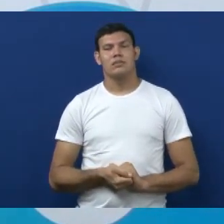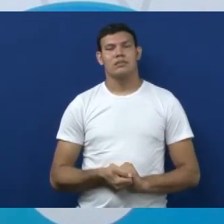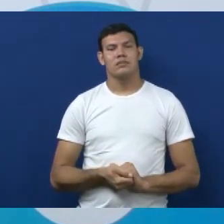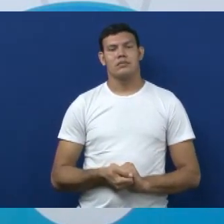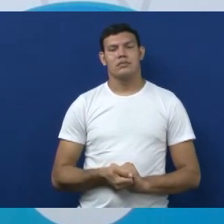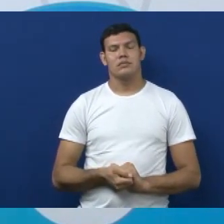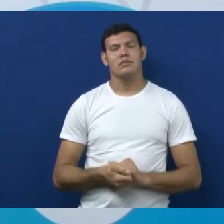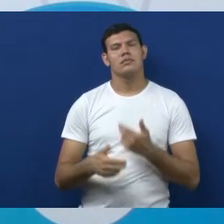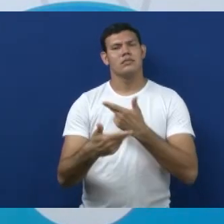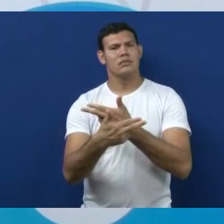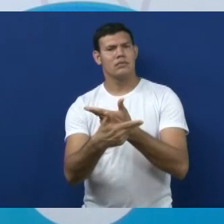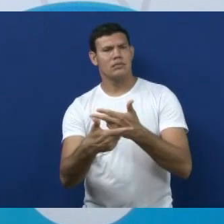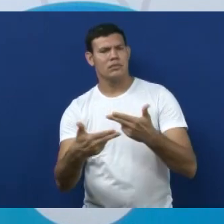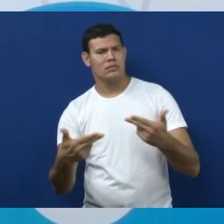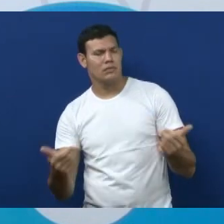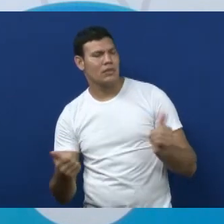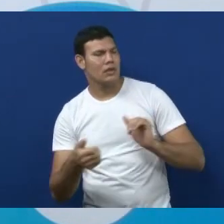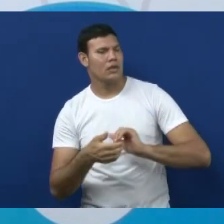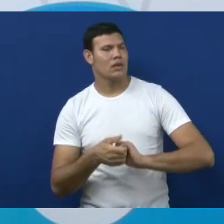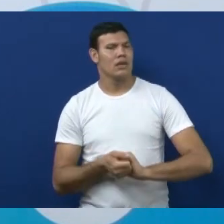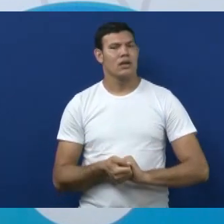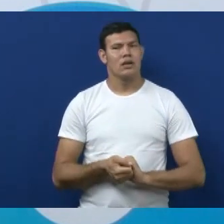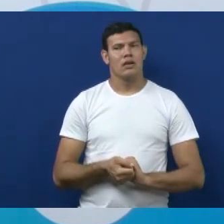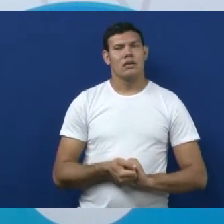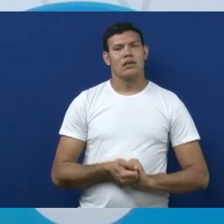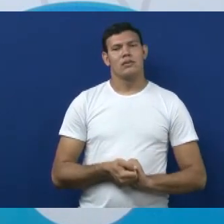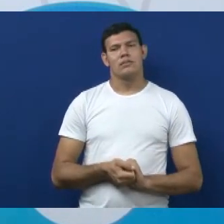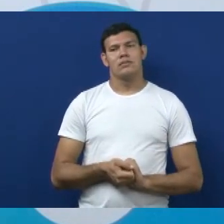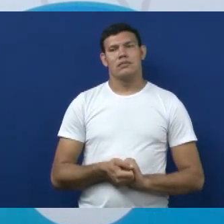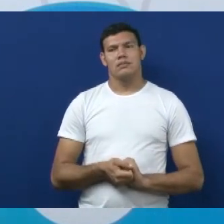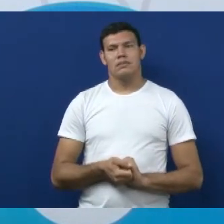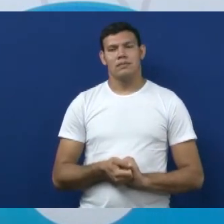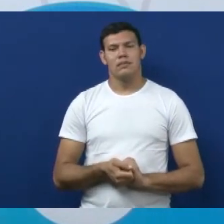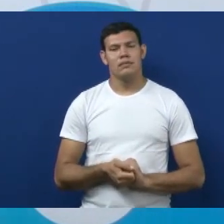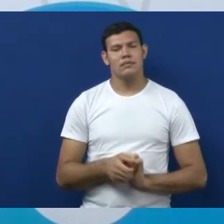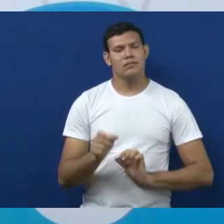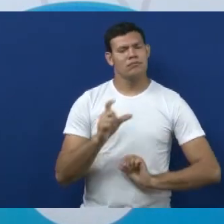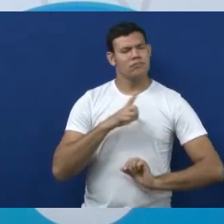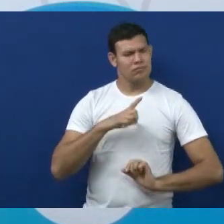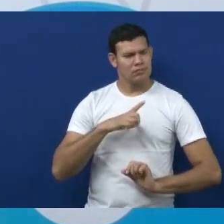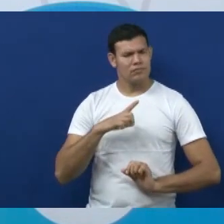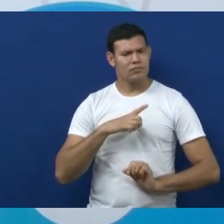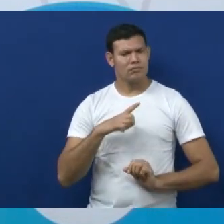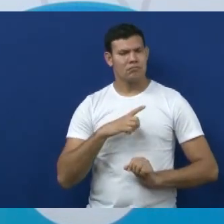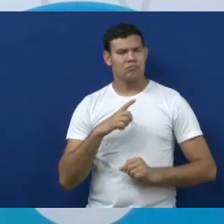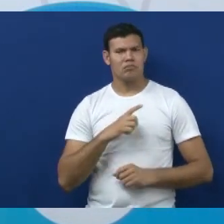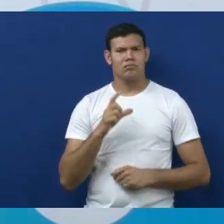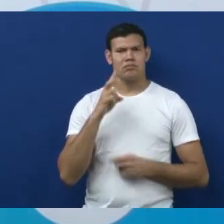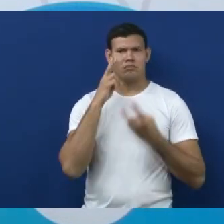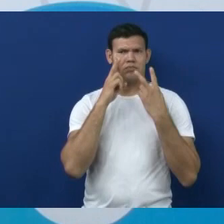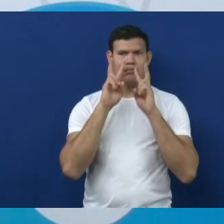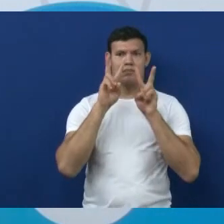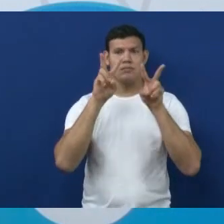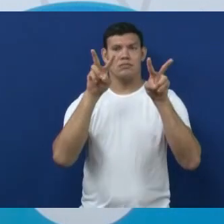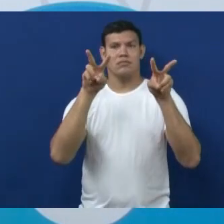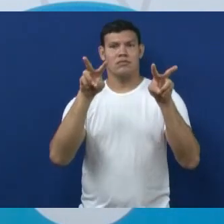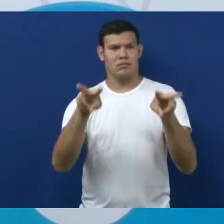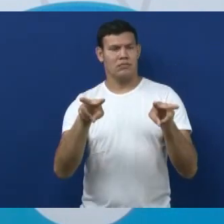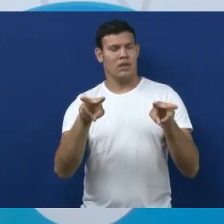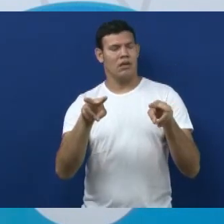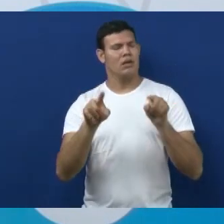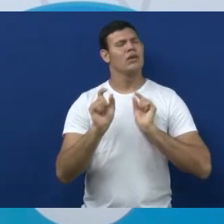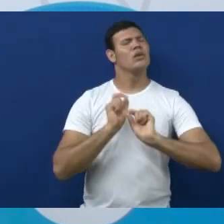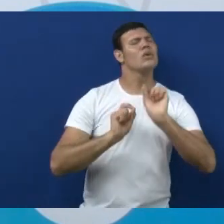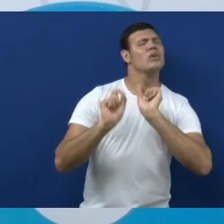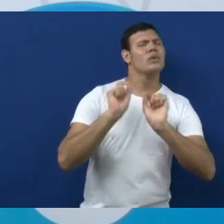uma matéria que tem capacidade de fazer você ter a sua visão, por exemplo, ativada,